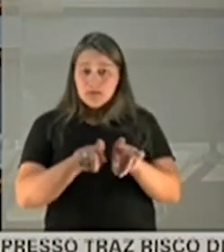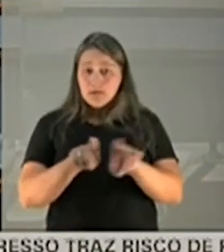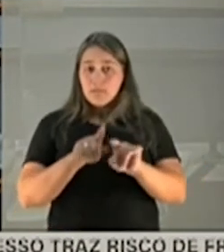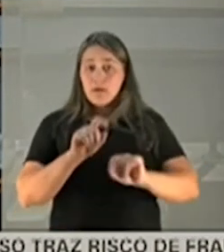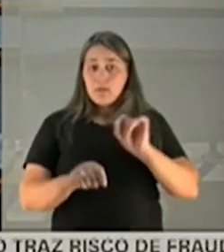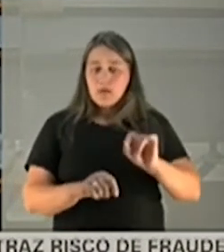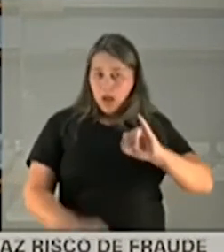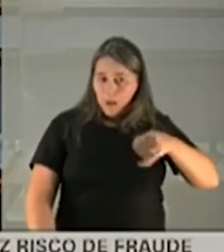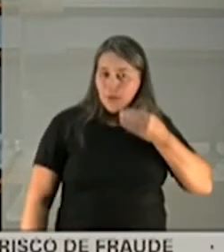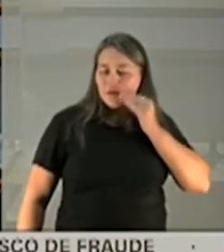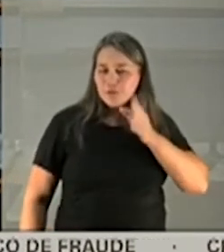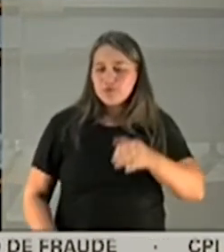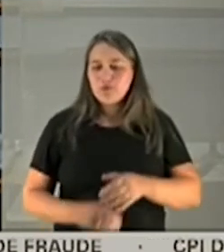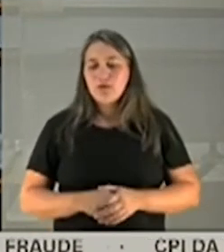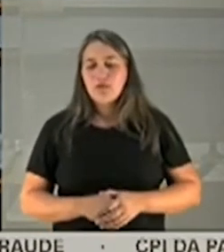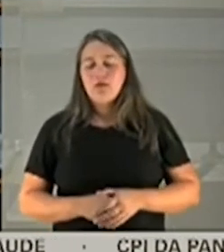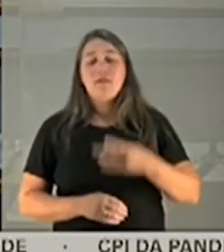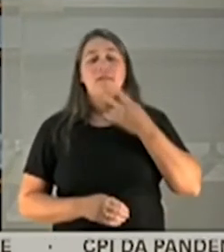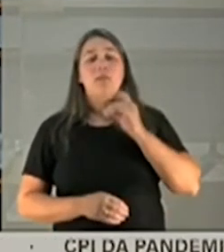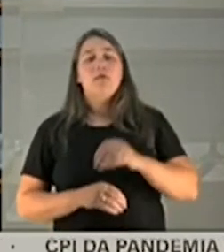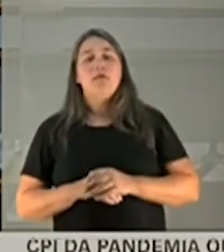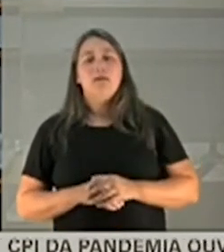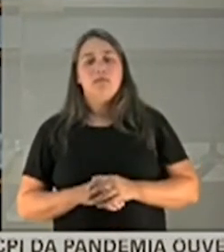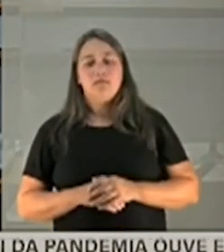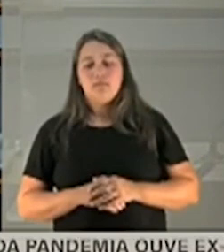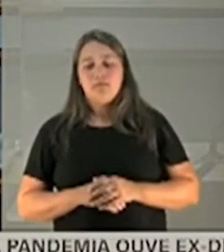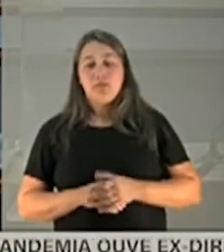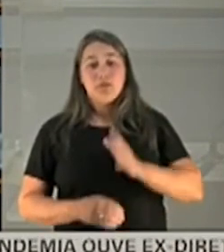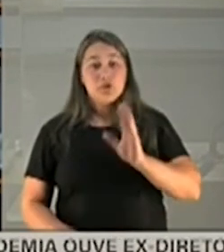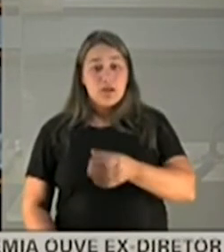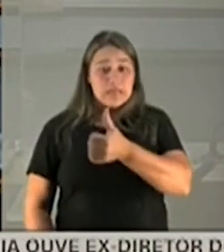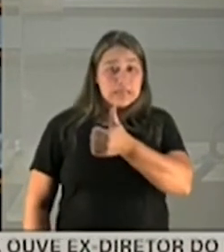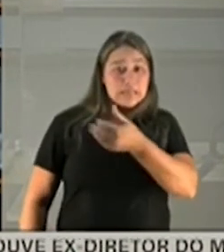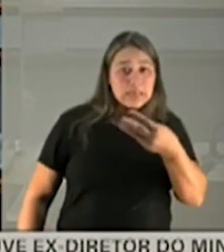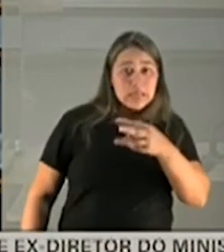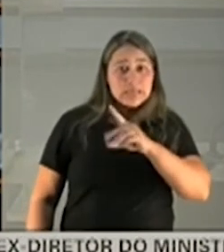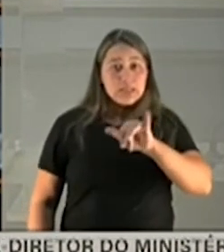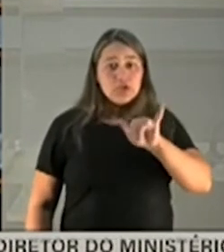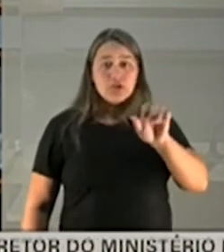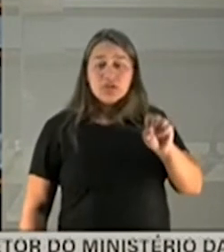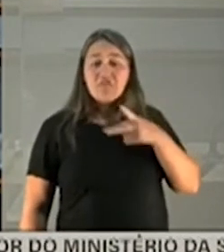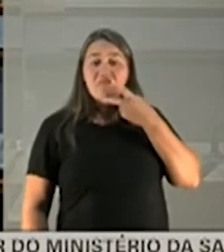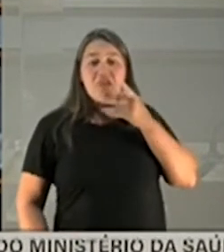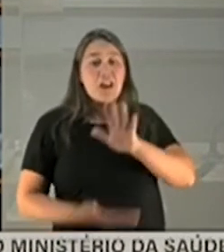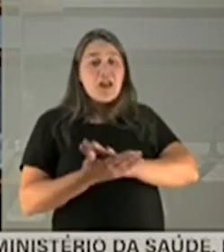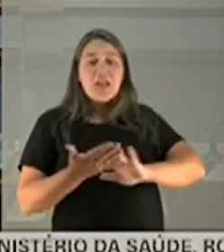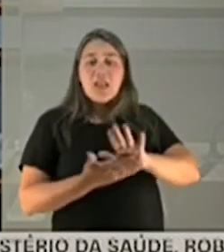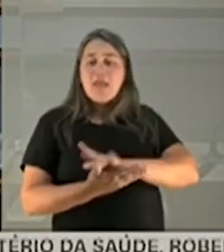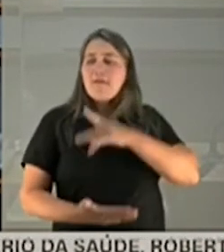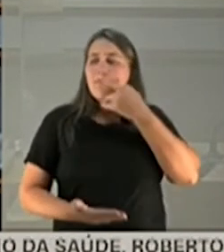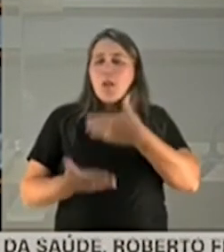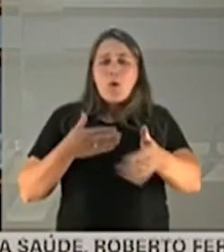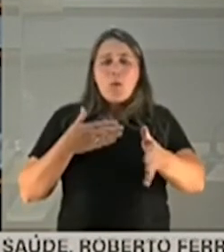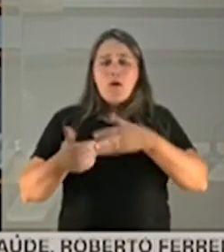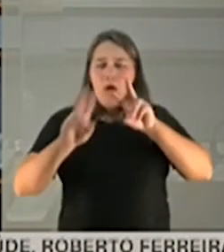presidente, aproveitando, e definitivamente aclarar, já são 13 dias hoje, em que ele não fala de qualquer assunto